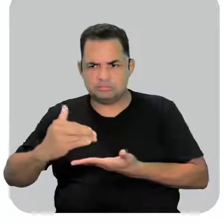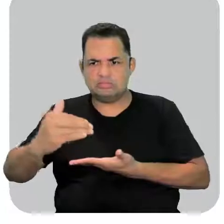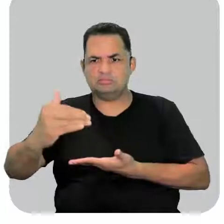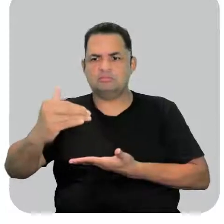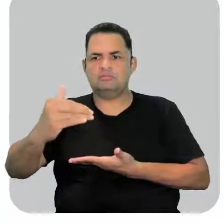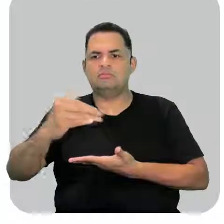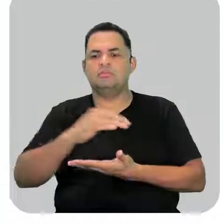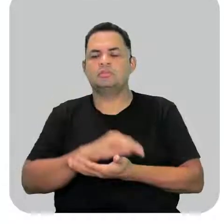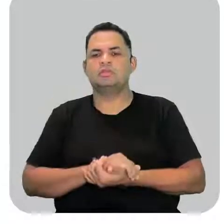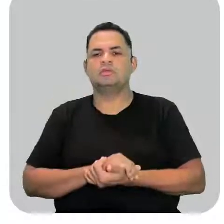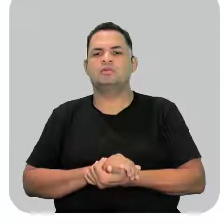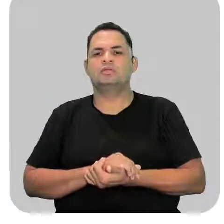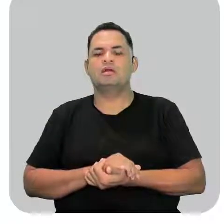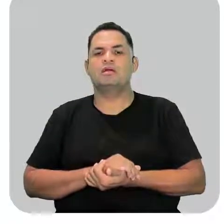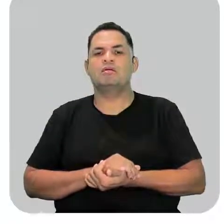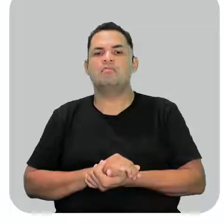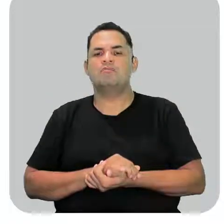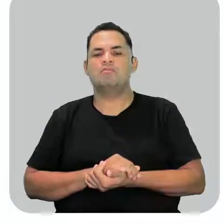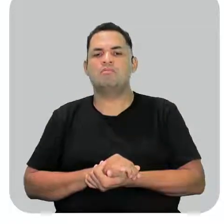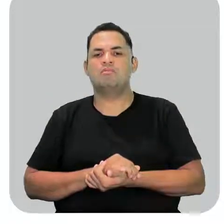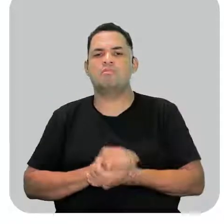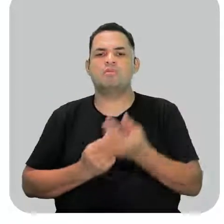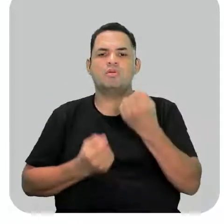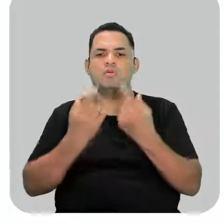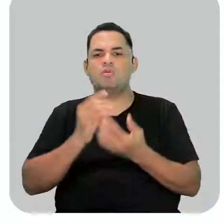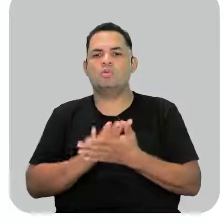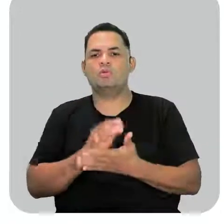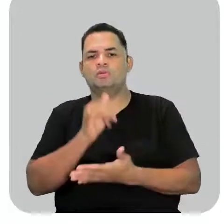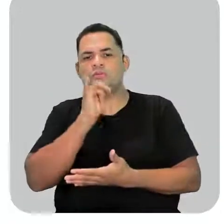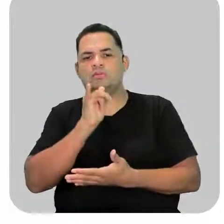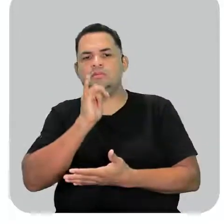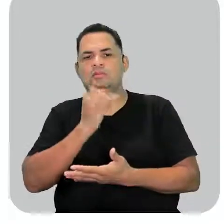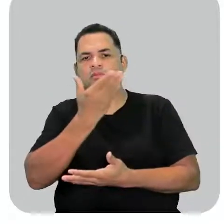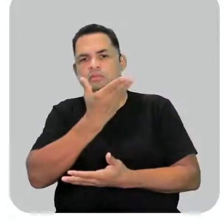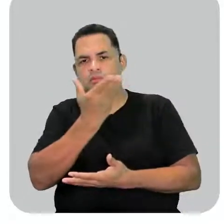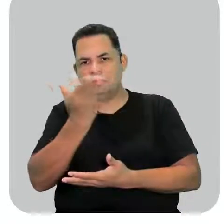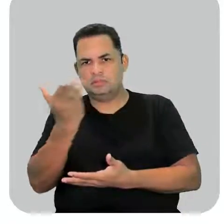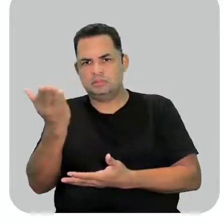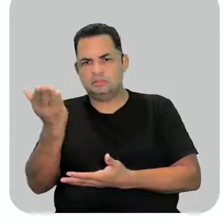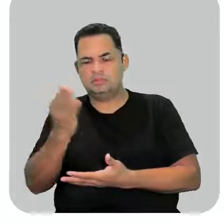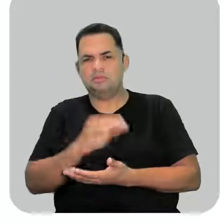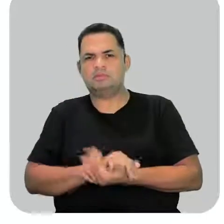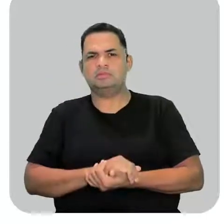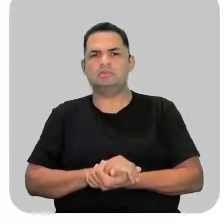ver alguns exemplos aqui das nossas